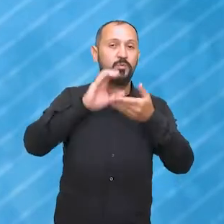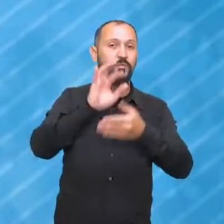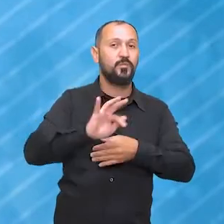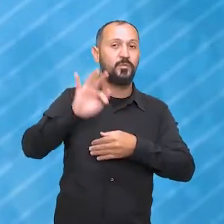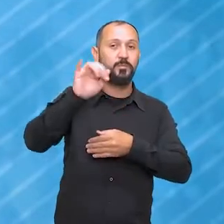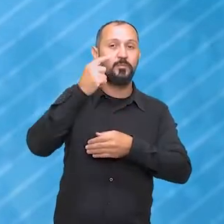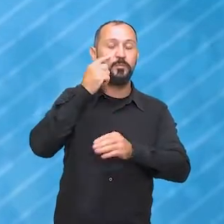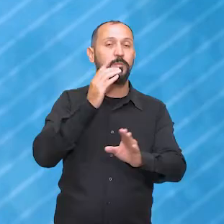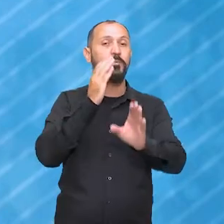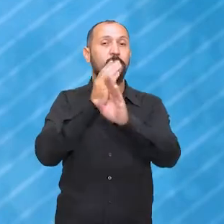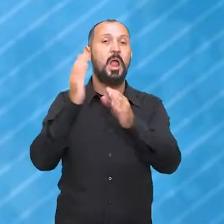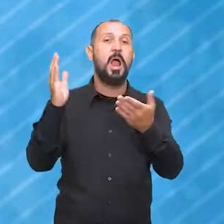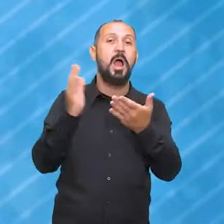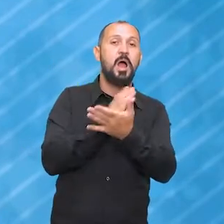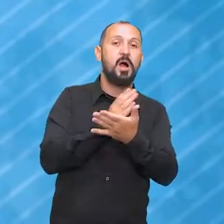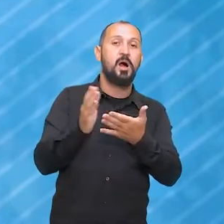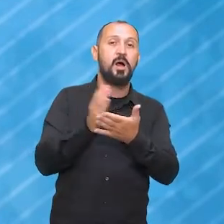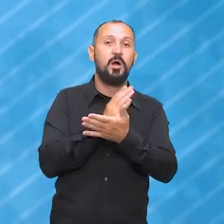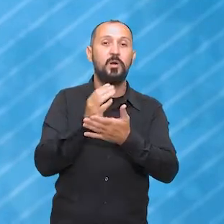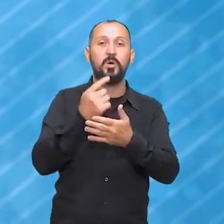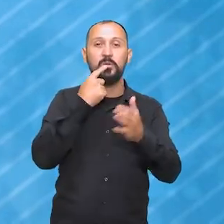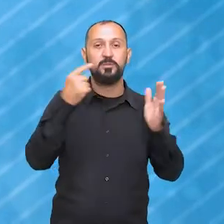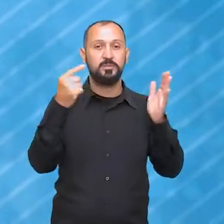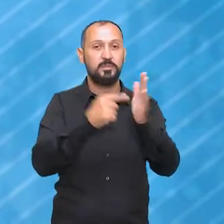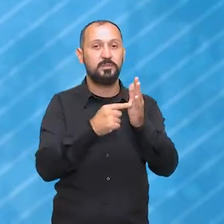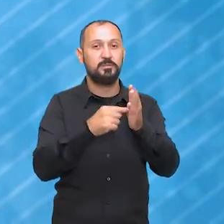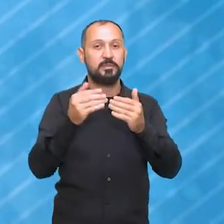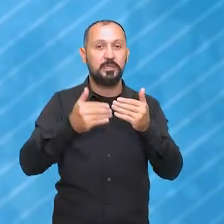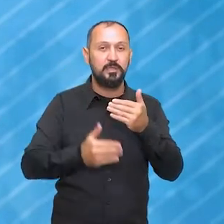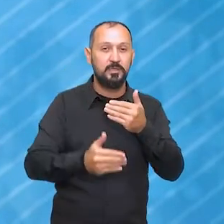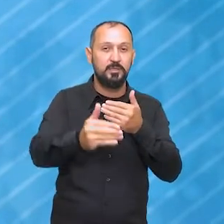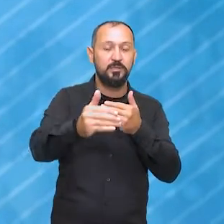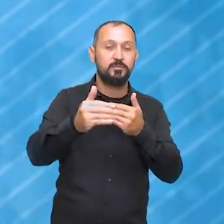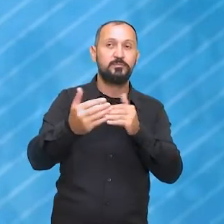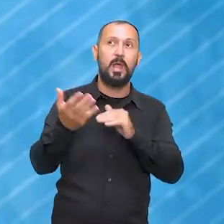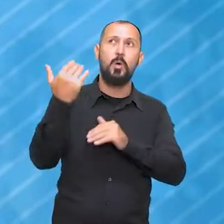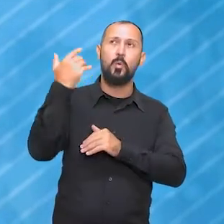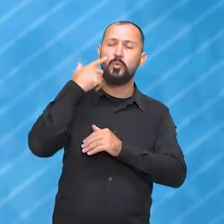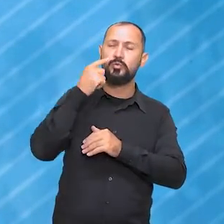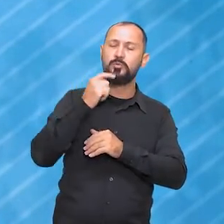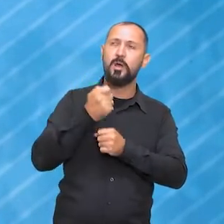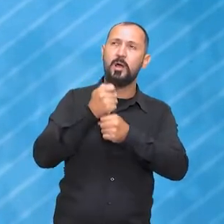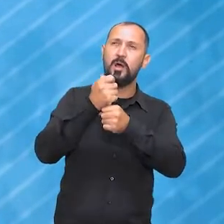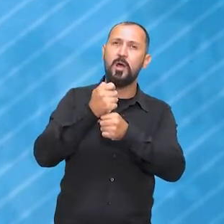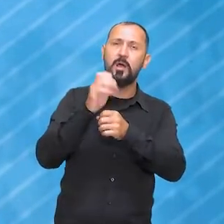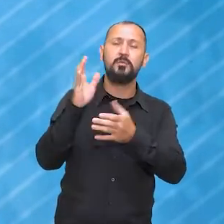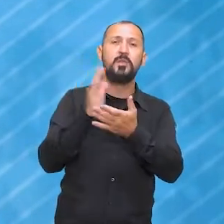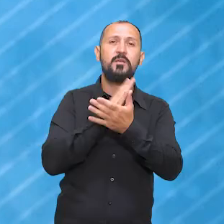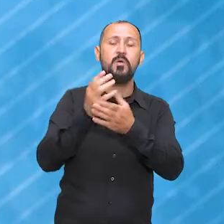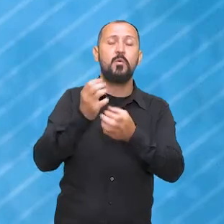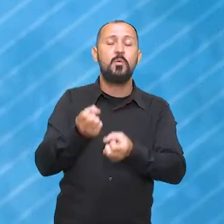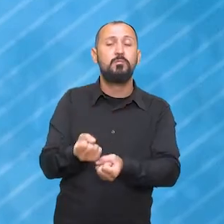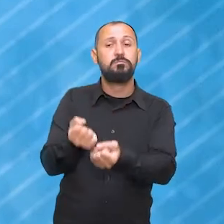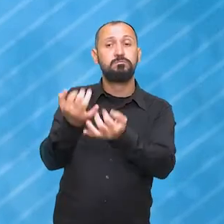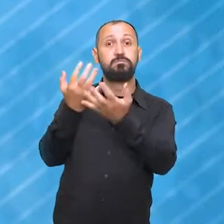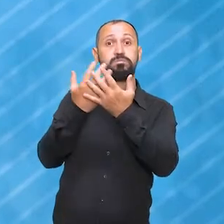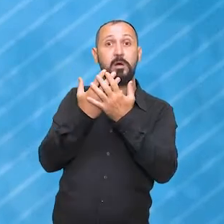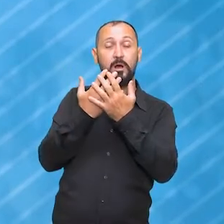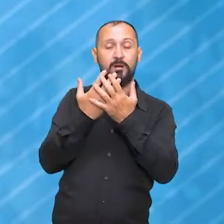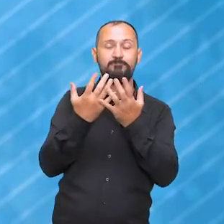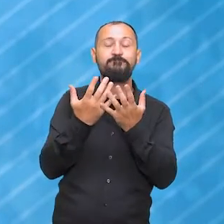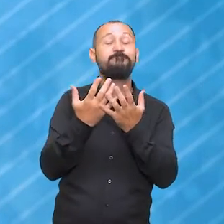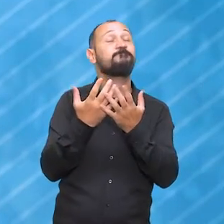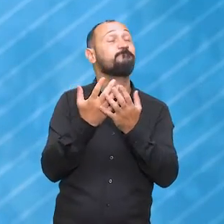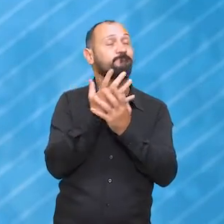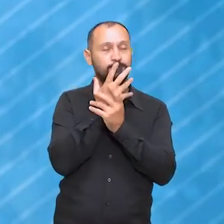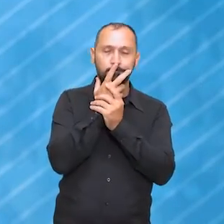Federal detectou alguns casos e algumas denúncias ao longo da campanha, da última campanha. Eles tiveram alguns relatos